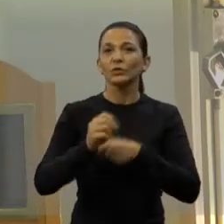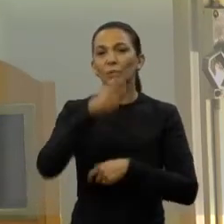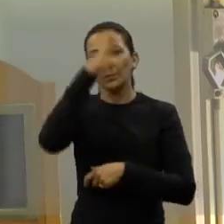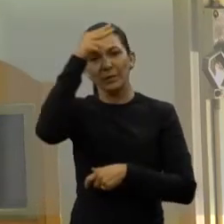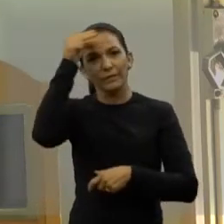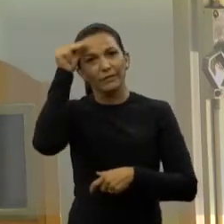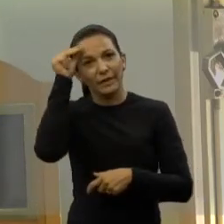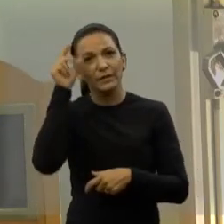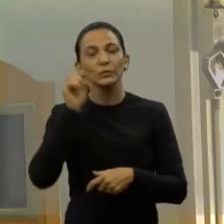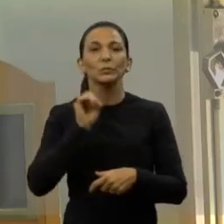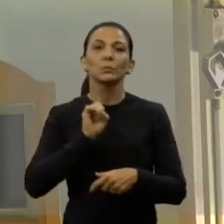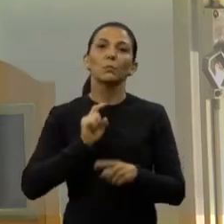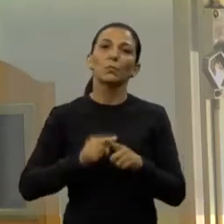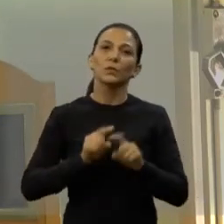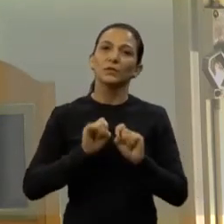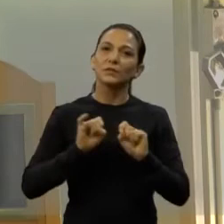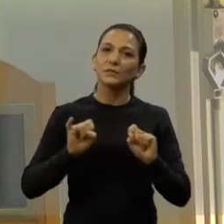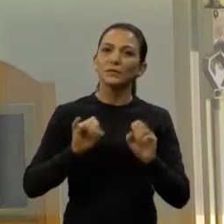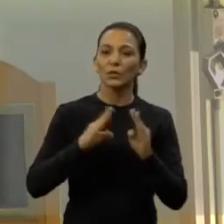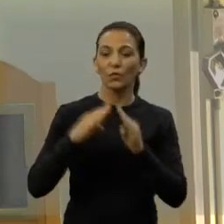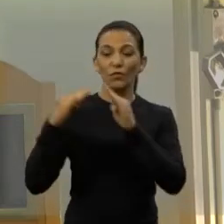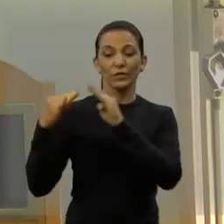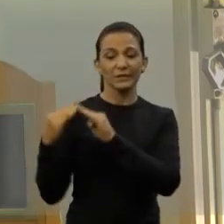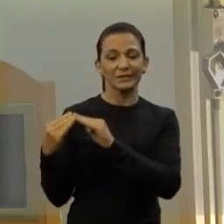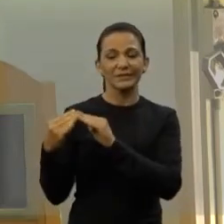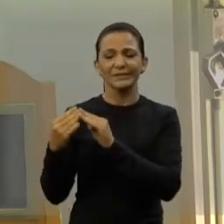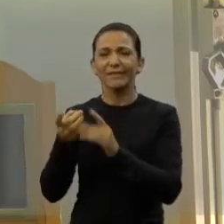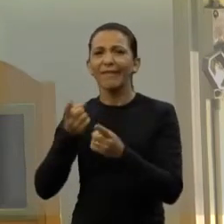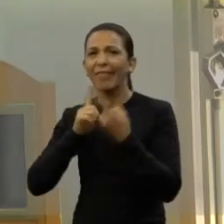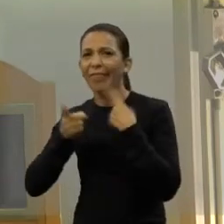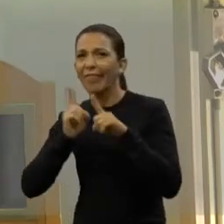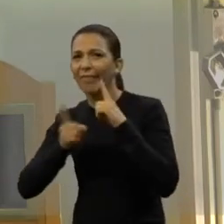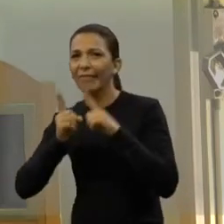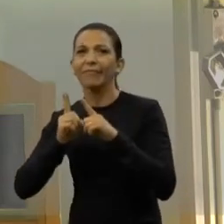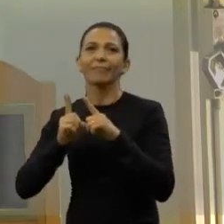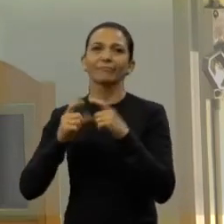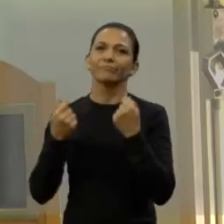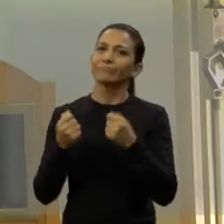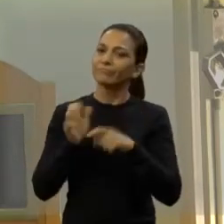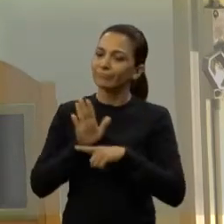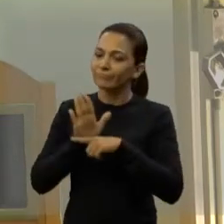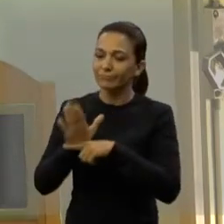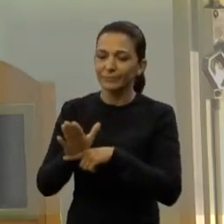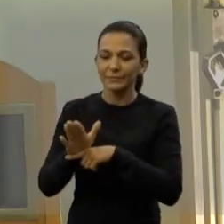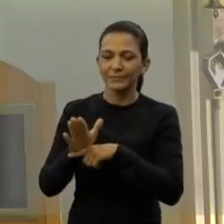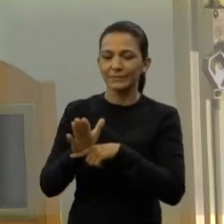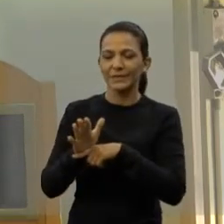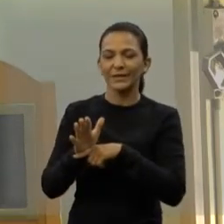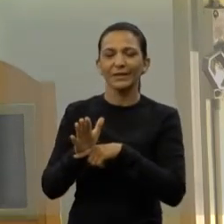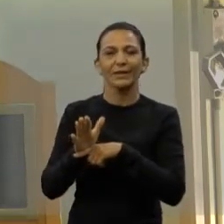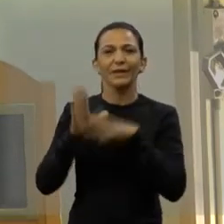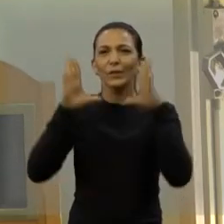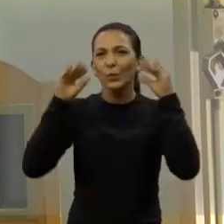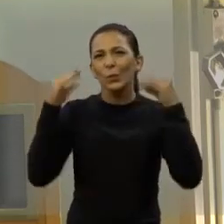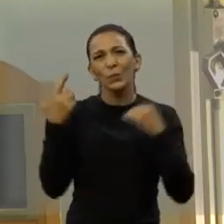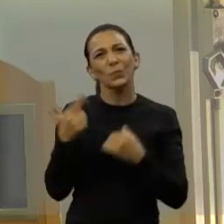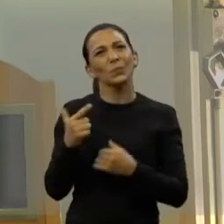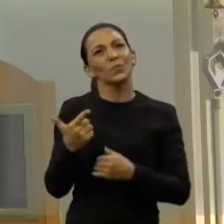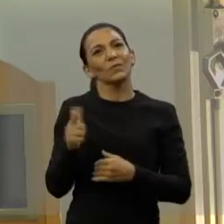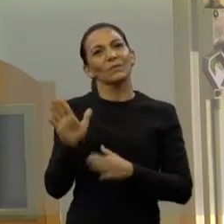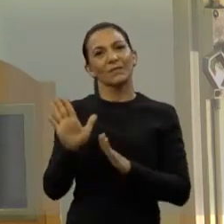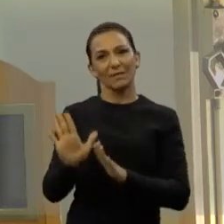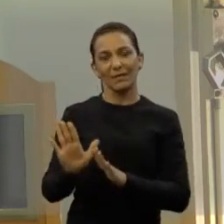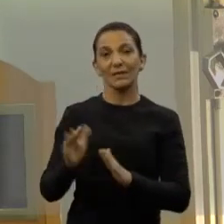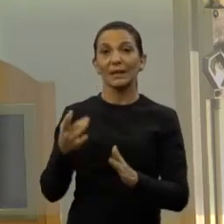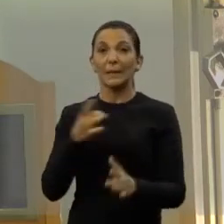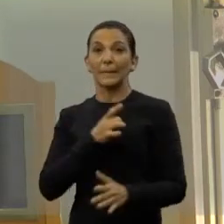não podemos manter os vizinhos na situação que estão lá. Ninguém tem sossego. Não pode, realmente, o pessoal